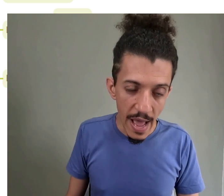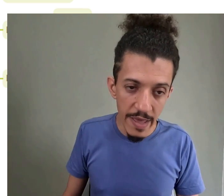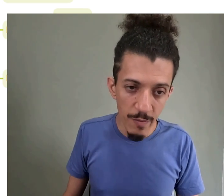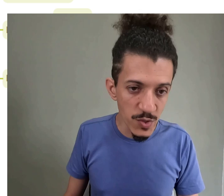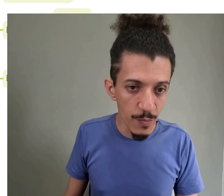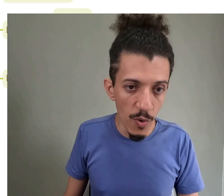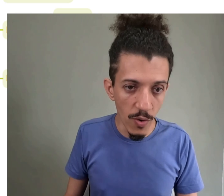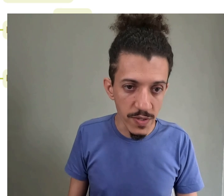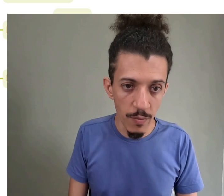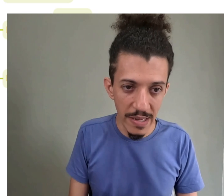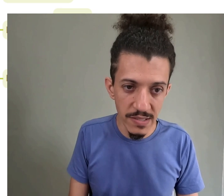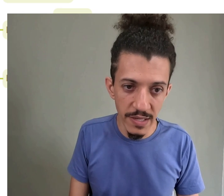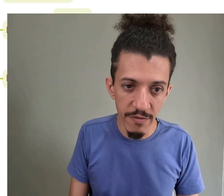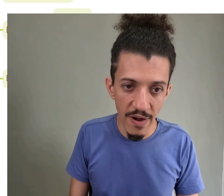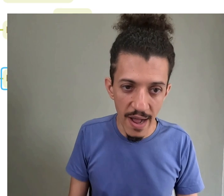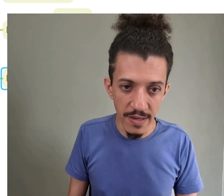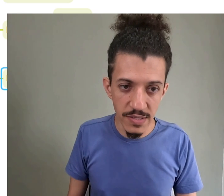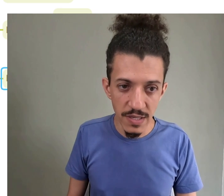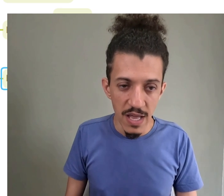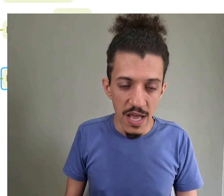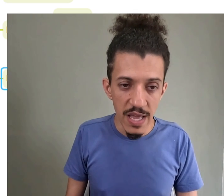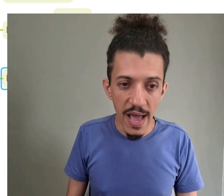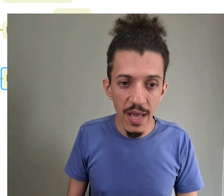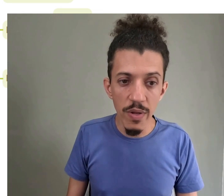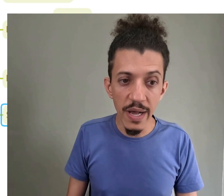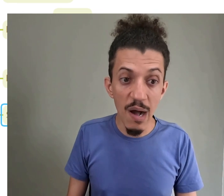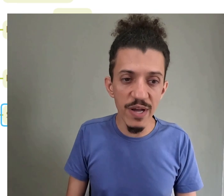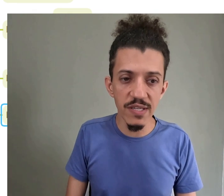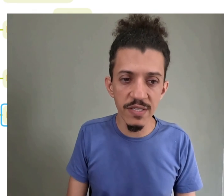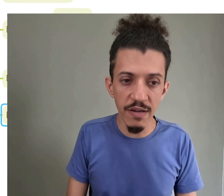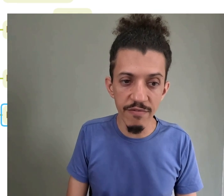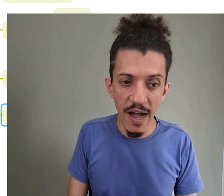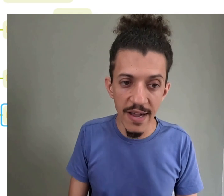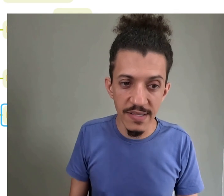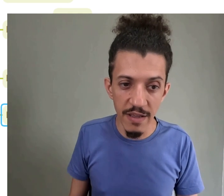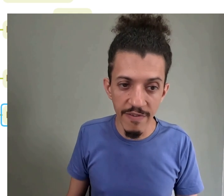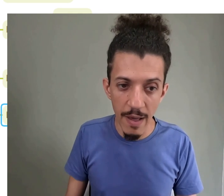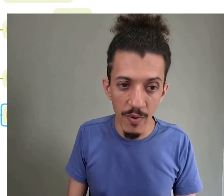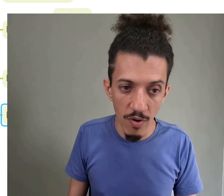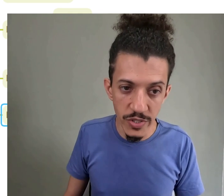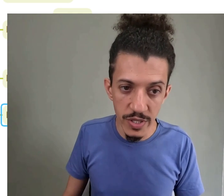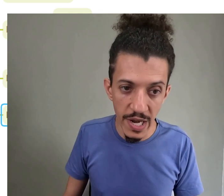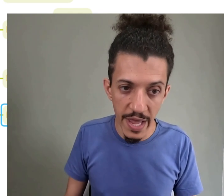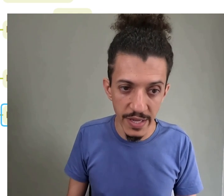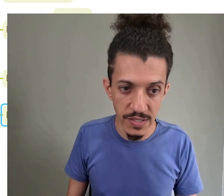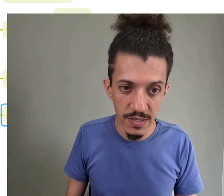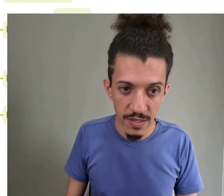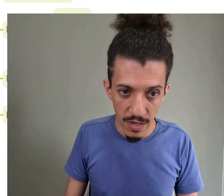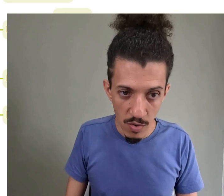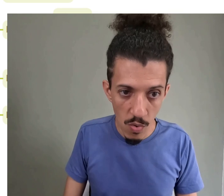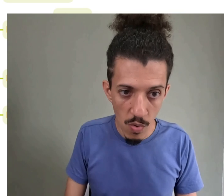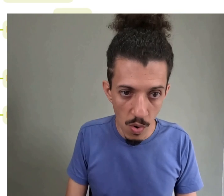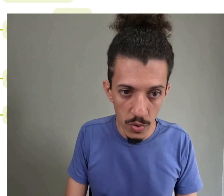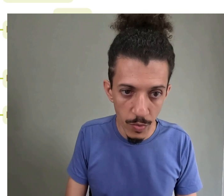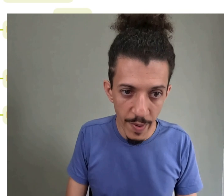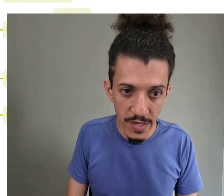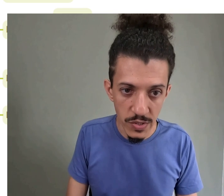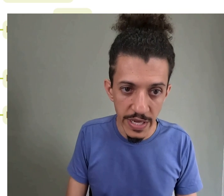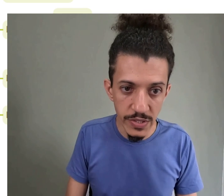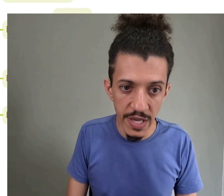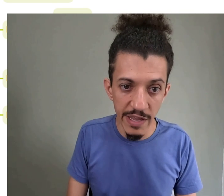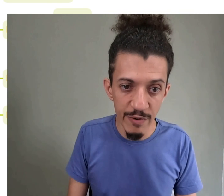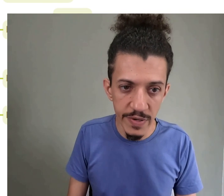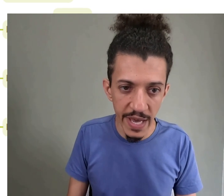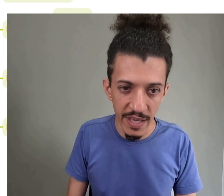E aí vamos supor que são mais 30 vagas. E aí, quando acabou essas 30 vagas, aí vai para o lote 3. Com outro preço.